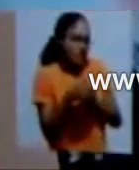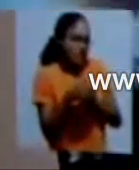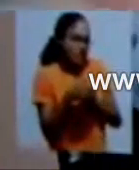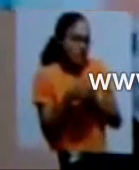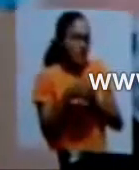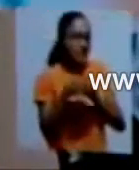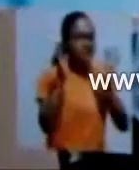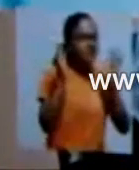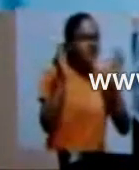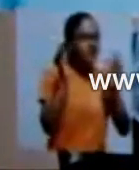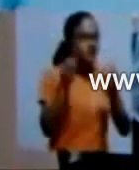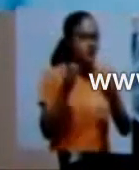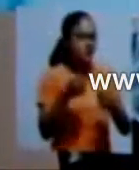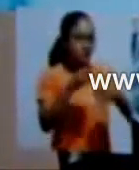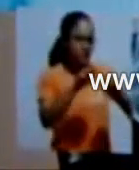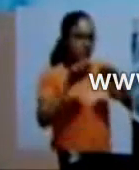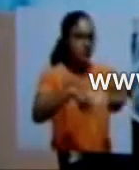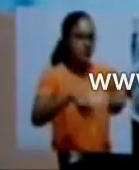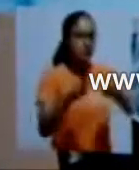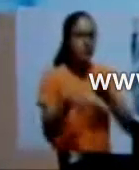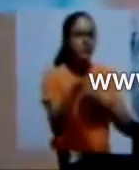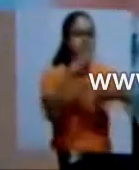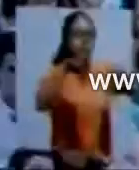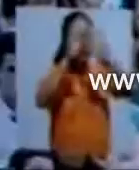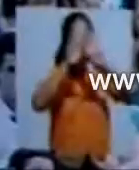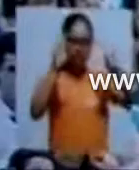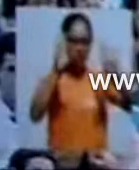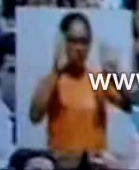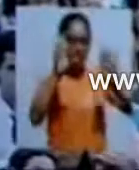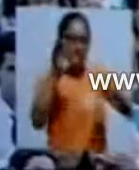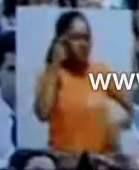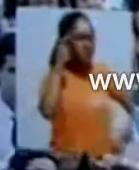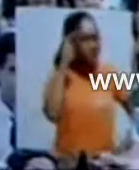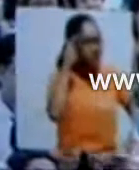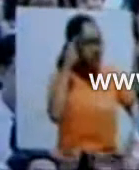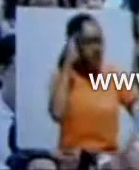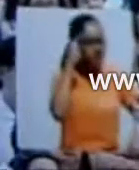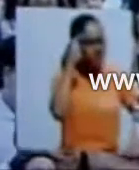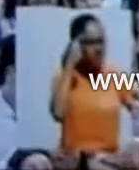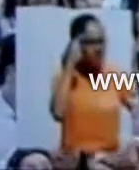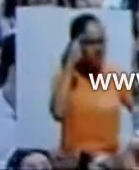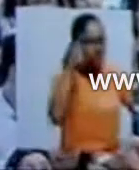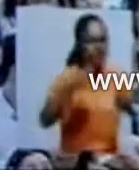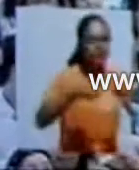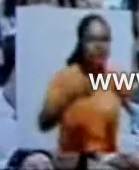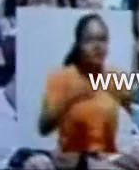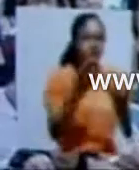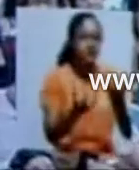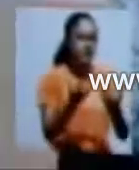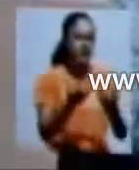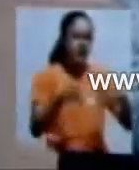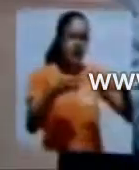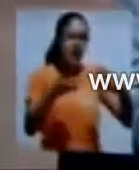Ou vai ter um outro carimbo no seu namoro? Por isso que as pessoas chegam para a gente e falam, padre, minha vida